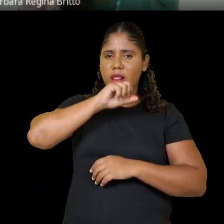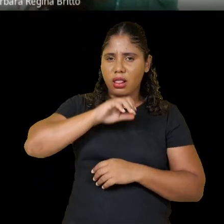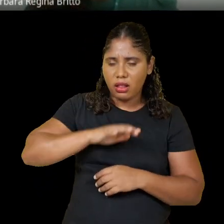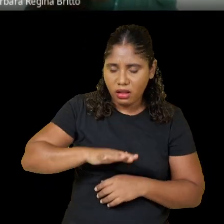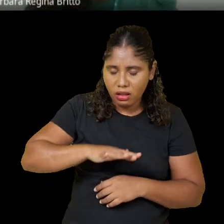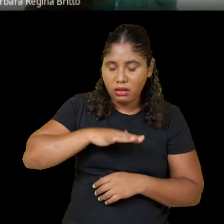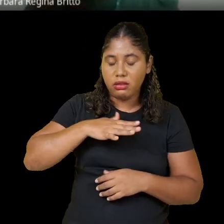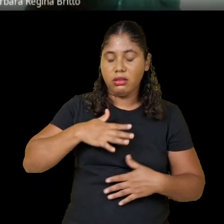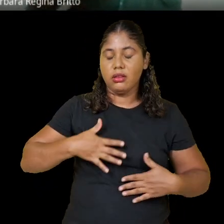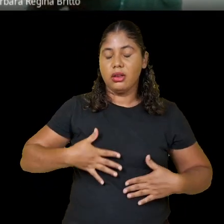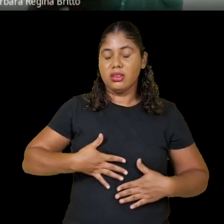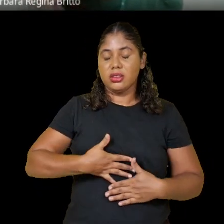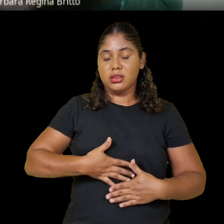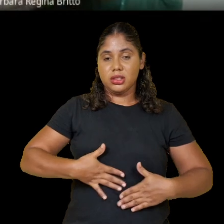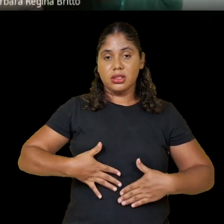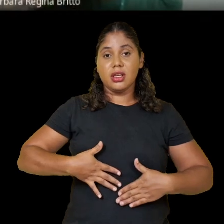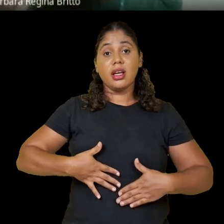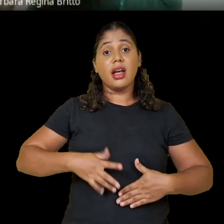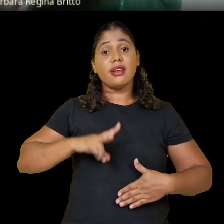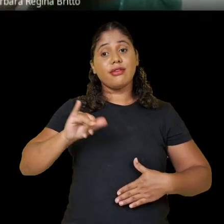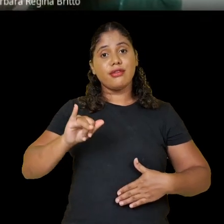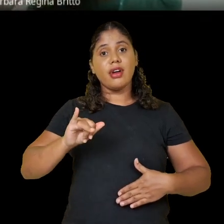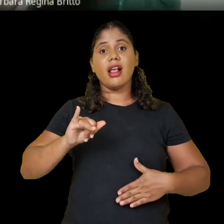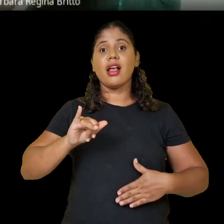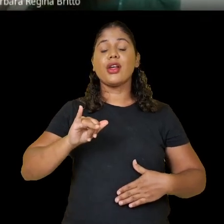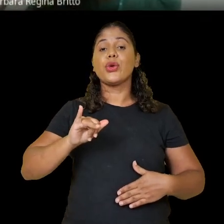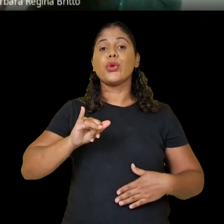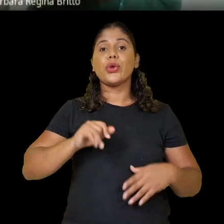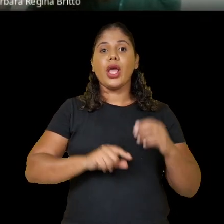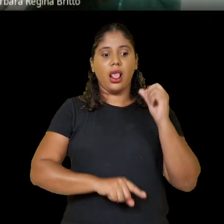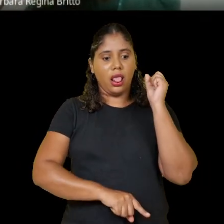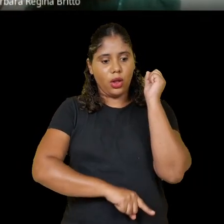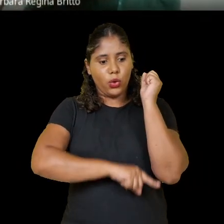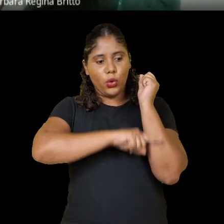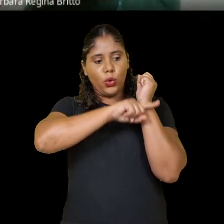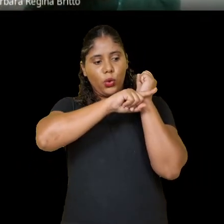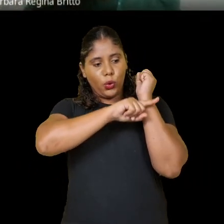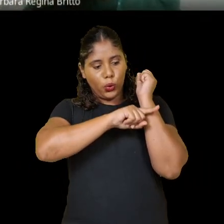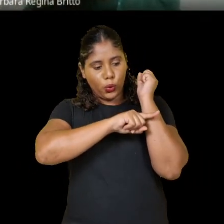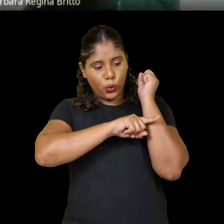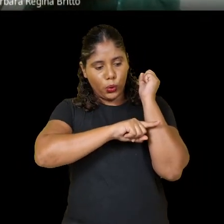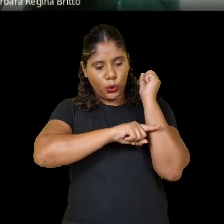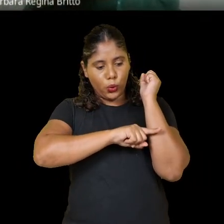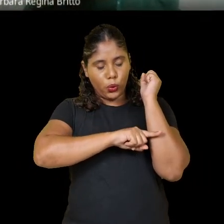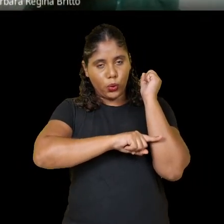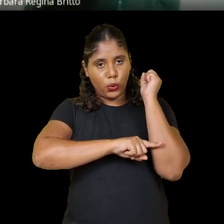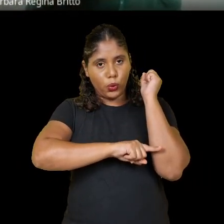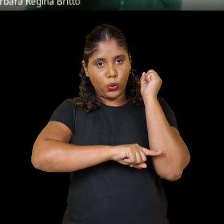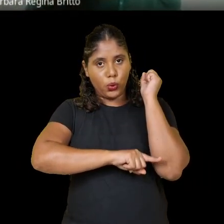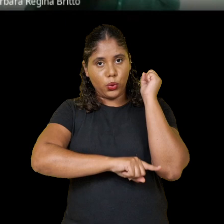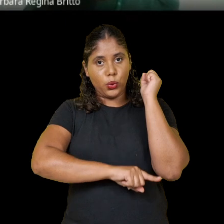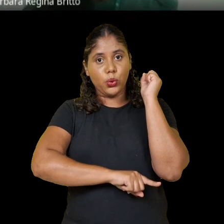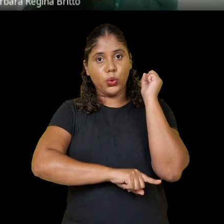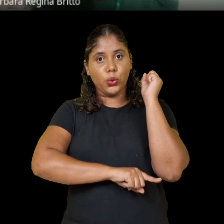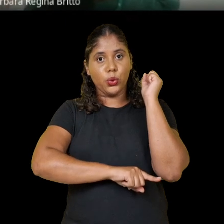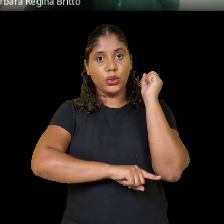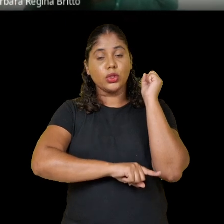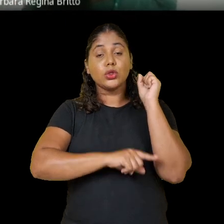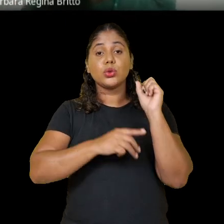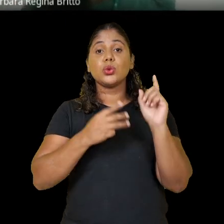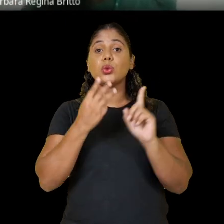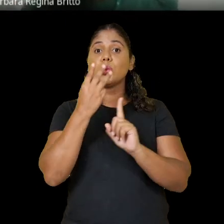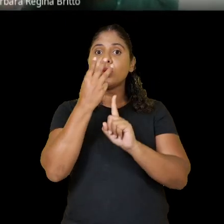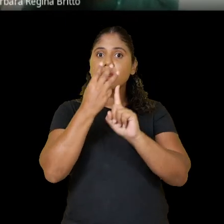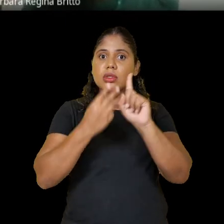muitas náuseas, né? E geralmente esse nível de beta-HCG, ele vai dando uma reduzida no final do terceiro mês. Por isso que se